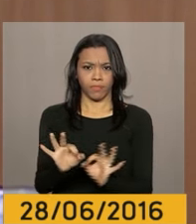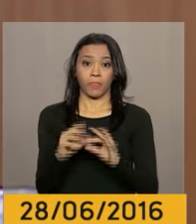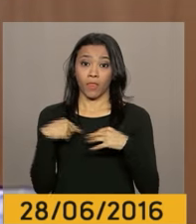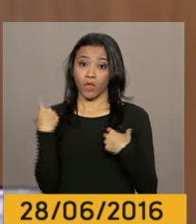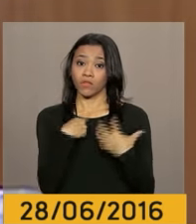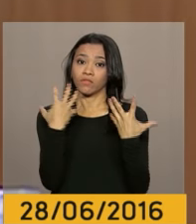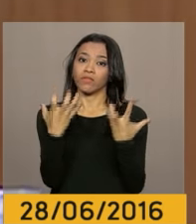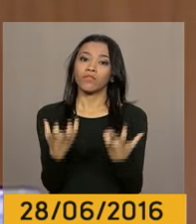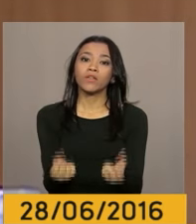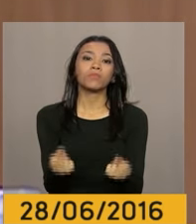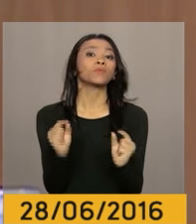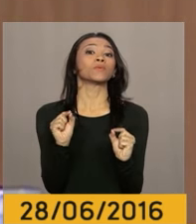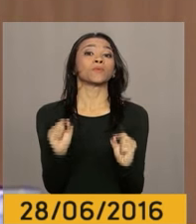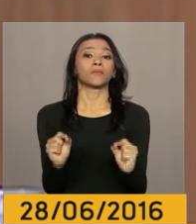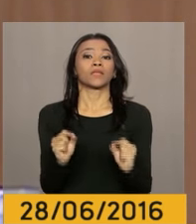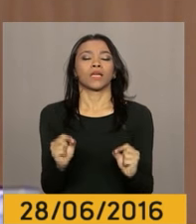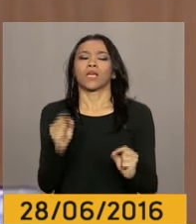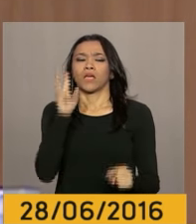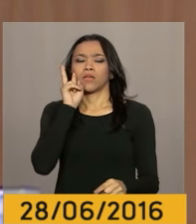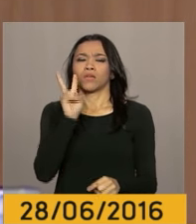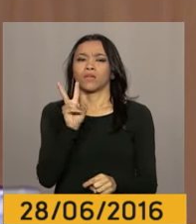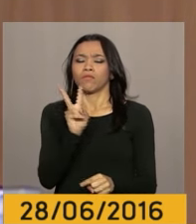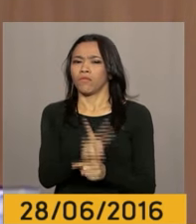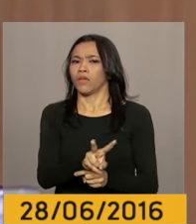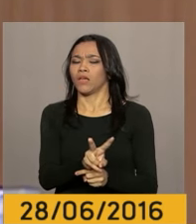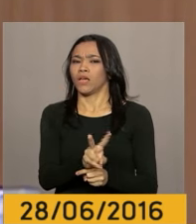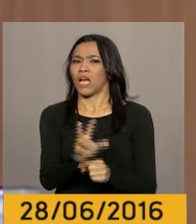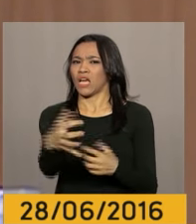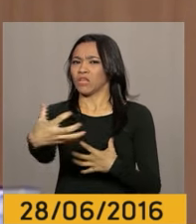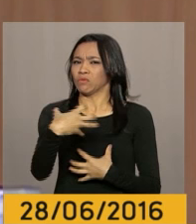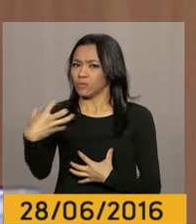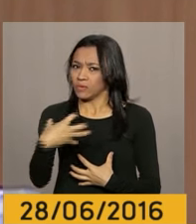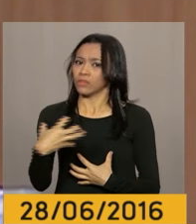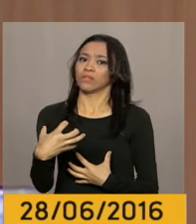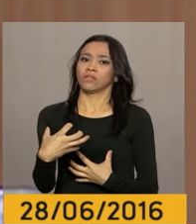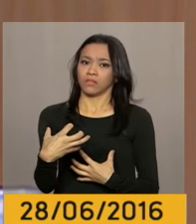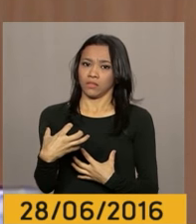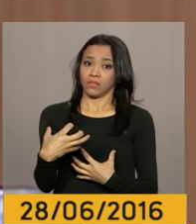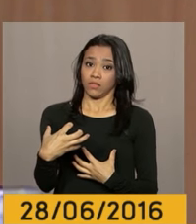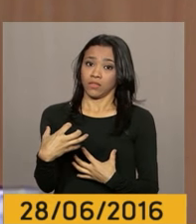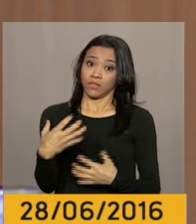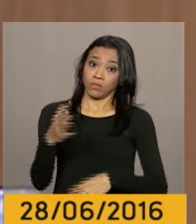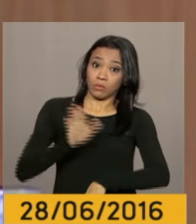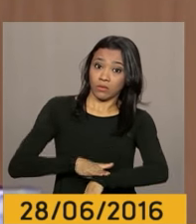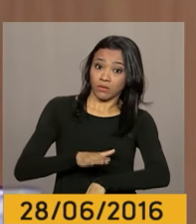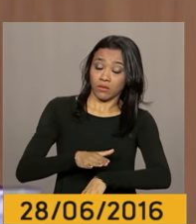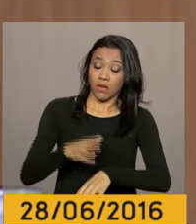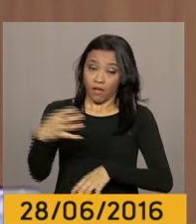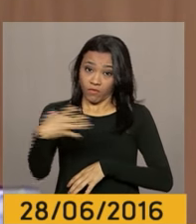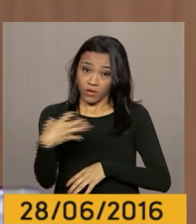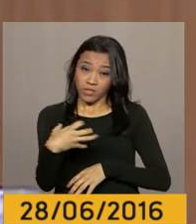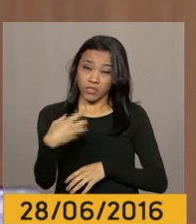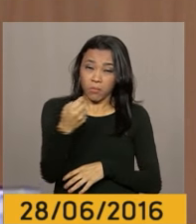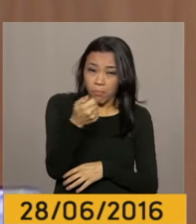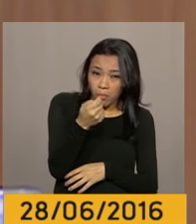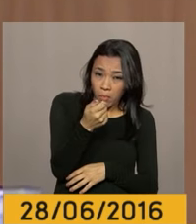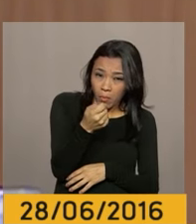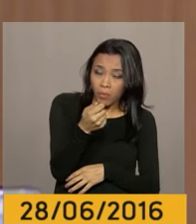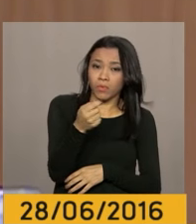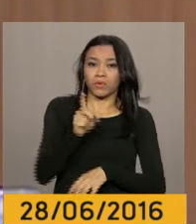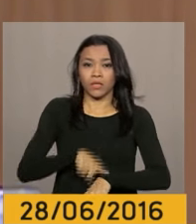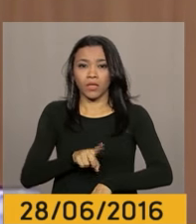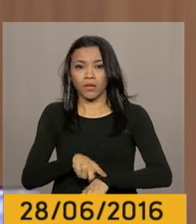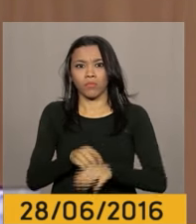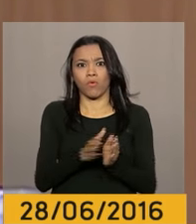Vamos ter que observar os impactos de médio e longo prazo também no mundo e no Brasil.